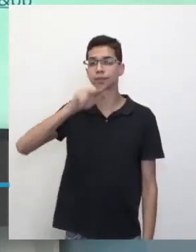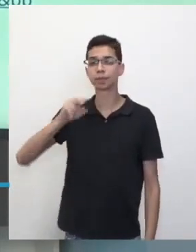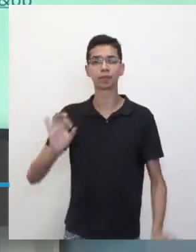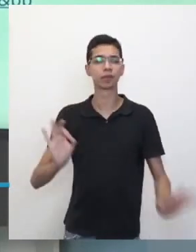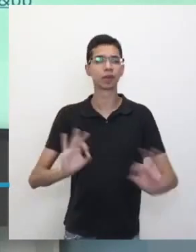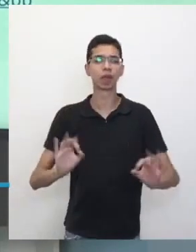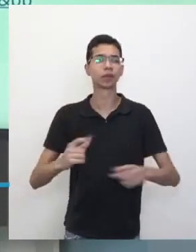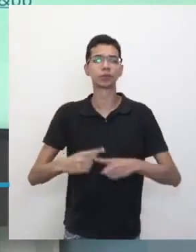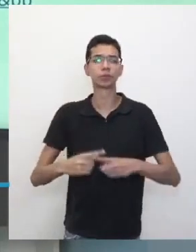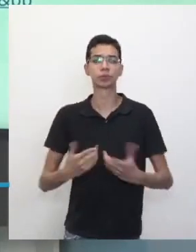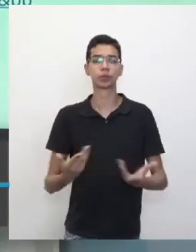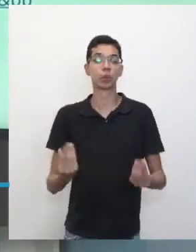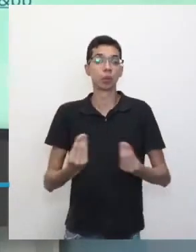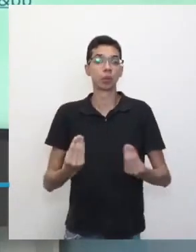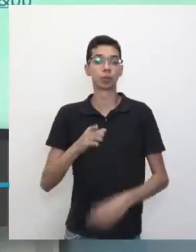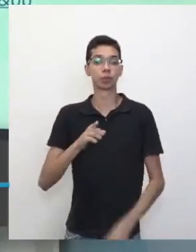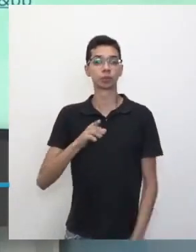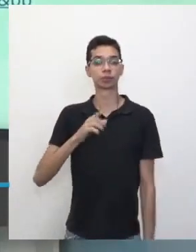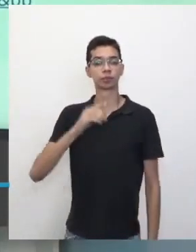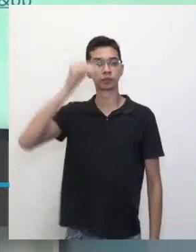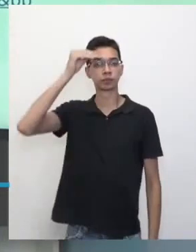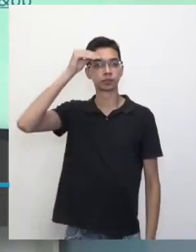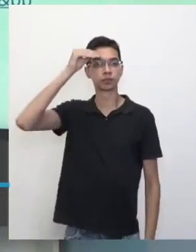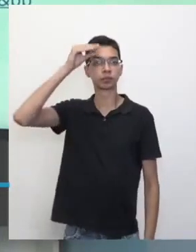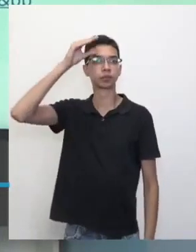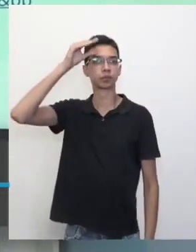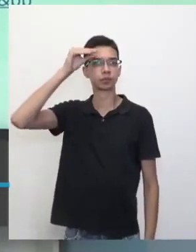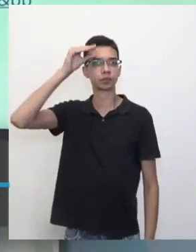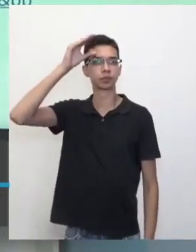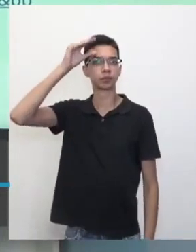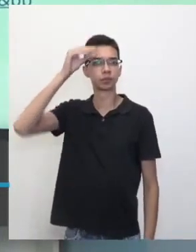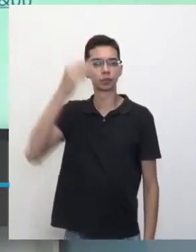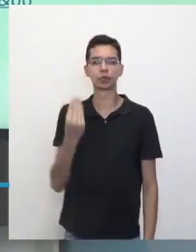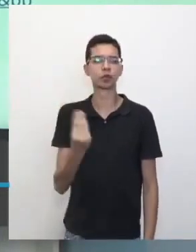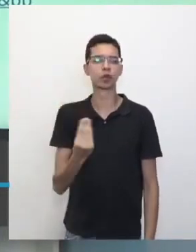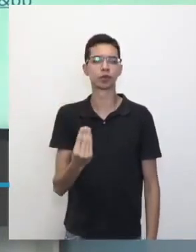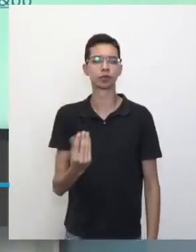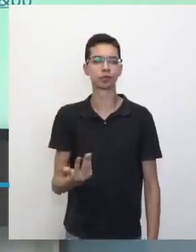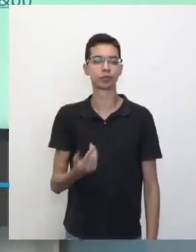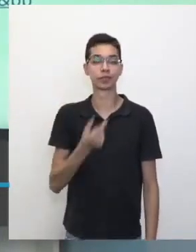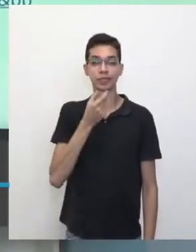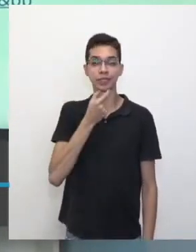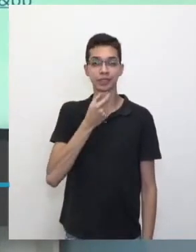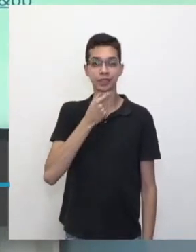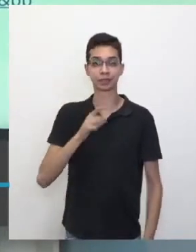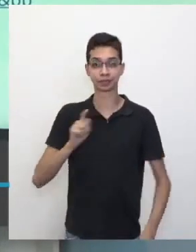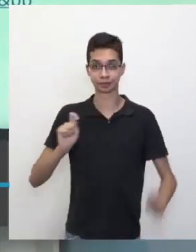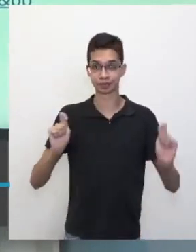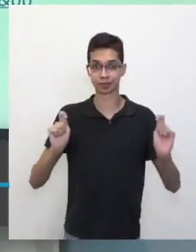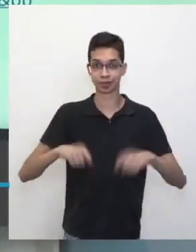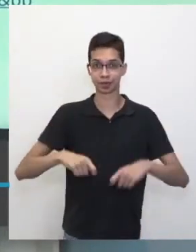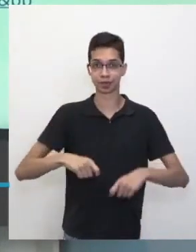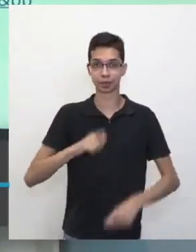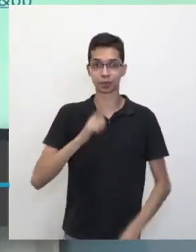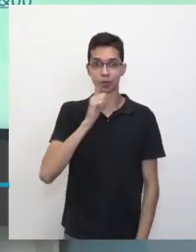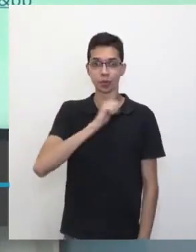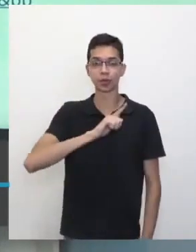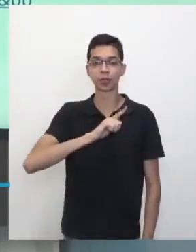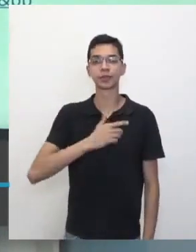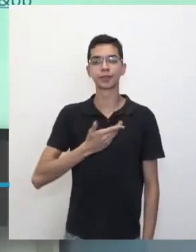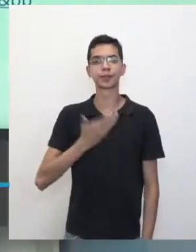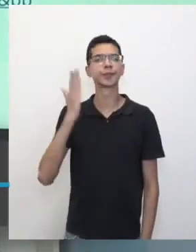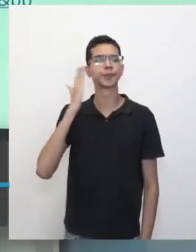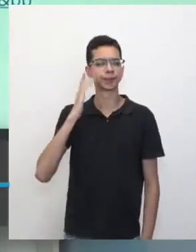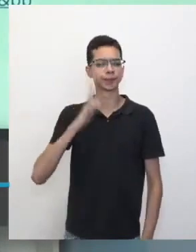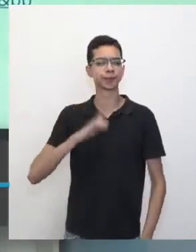level of English aí? Como é que está o seu nível de inglês para saber se você se você é capaz aí de ler um livro? É lógico que existem alguns livrinhos que a gente chama de